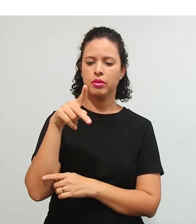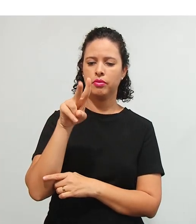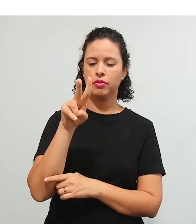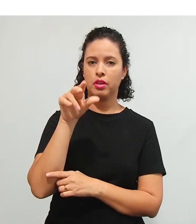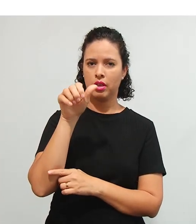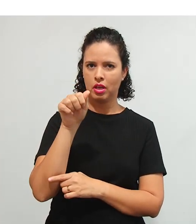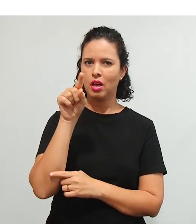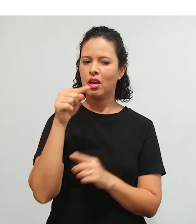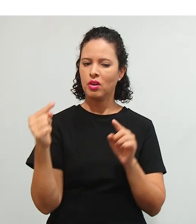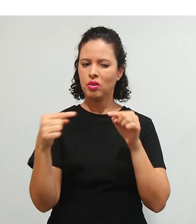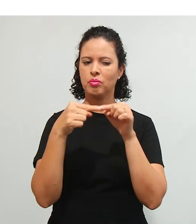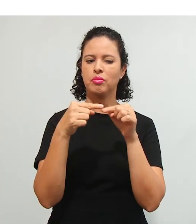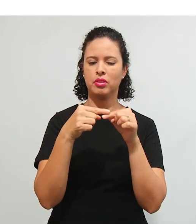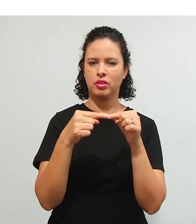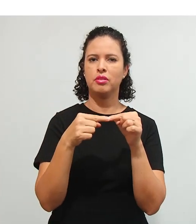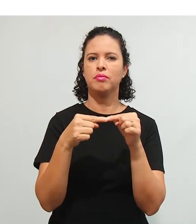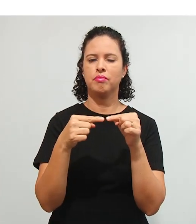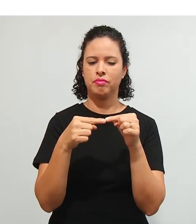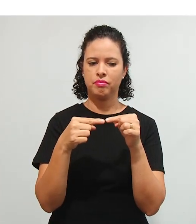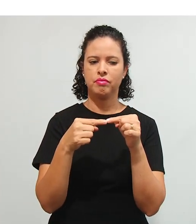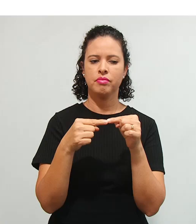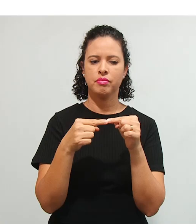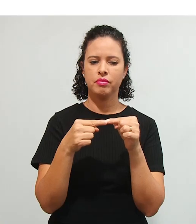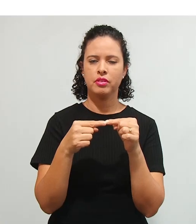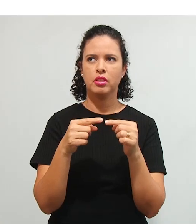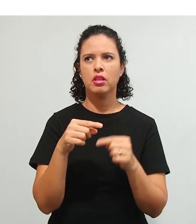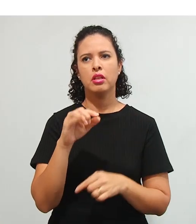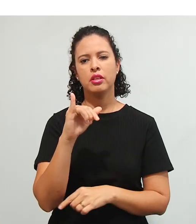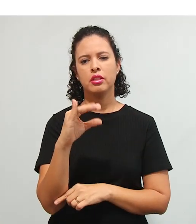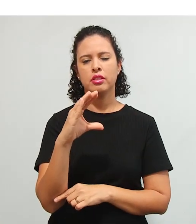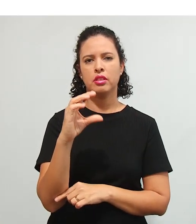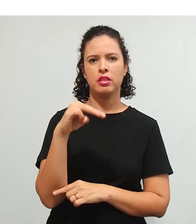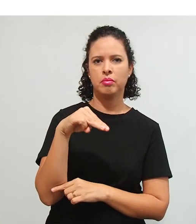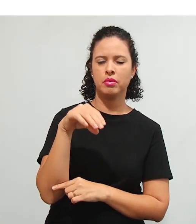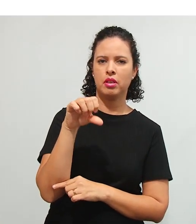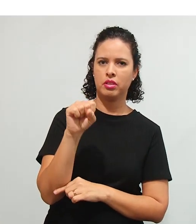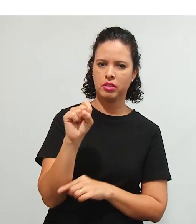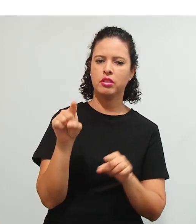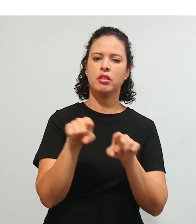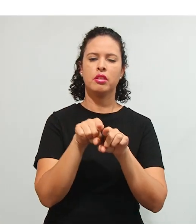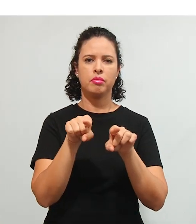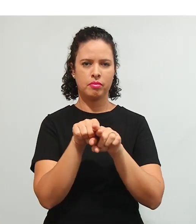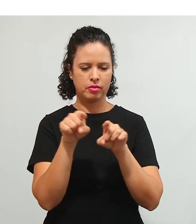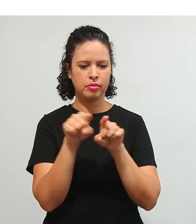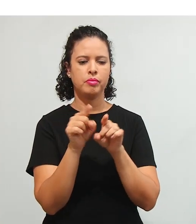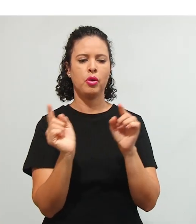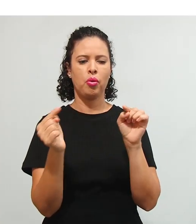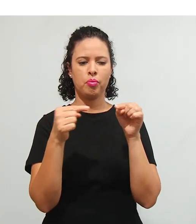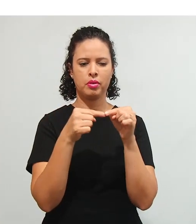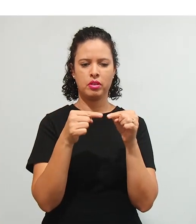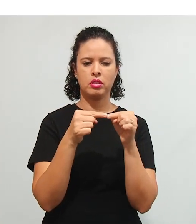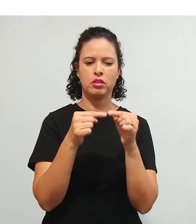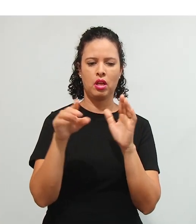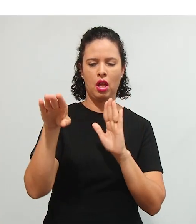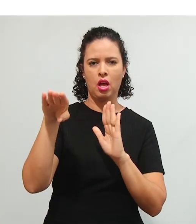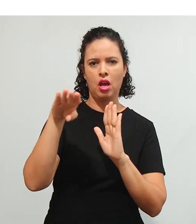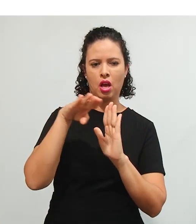uma receita corrente, certo? O ICMS é uma receita corrente,